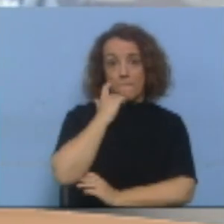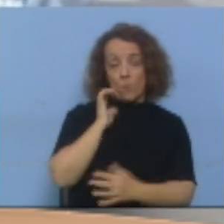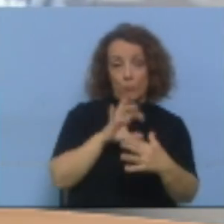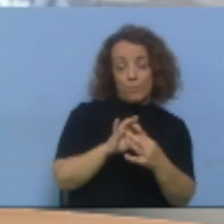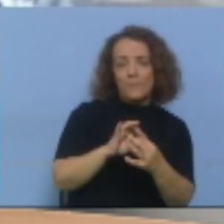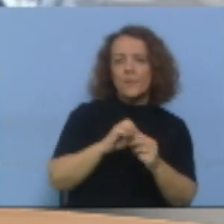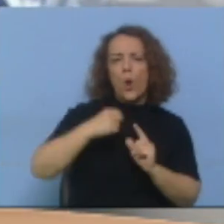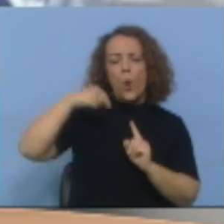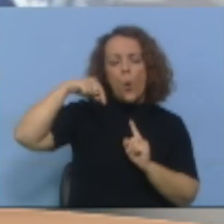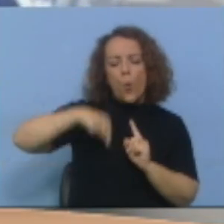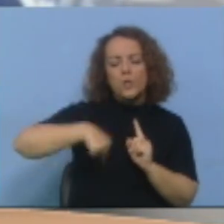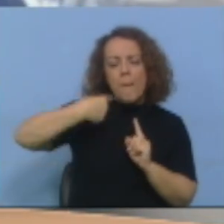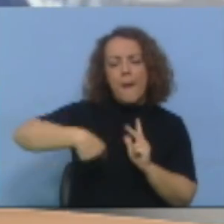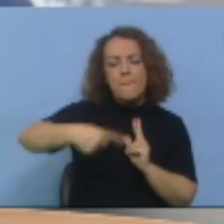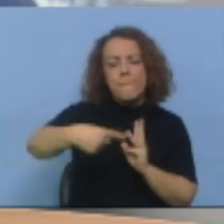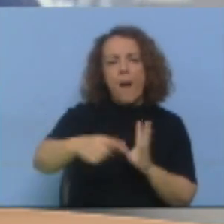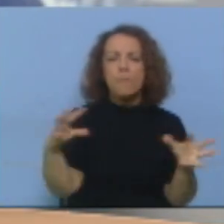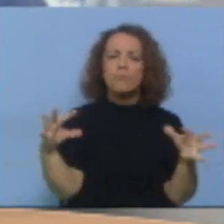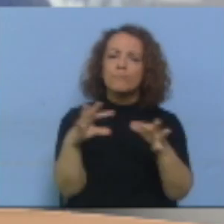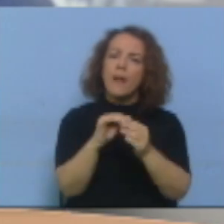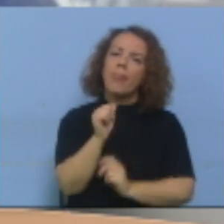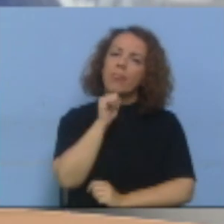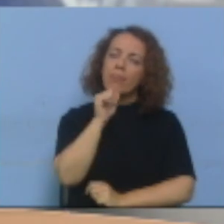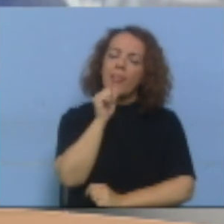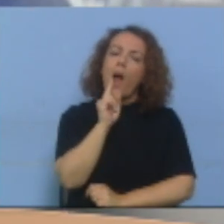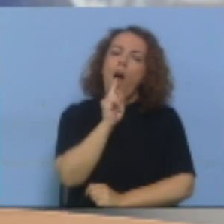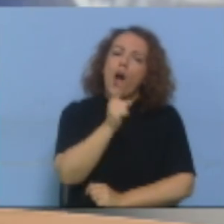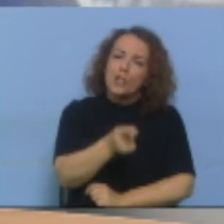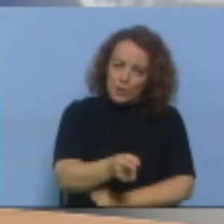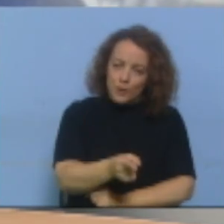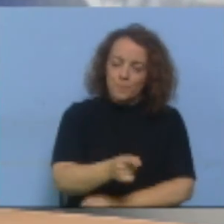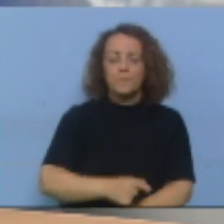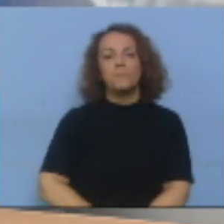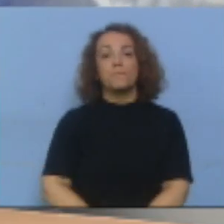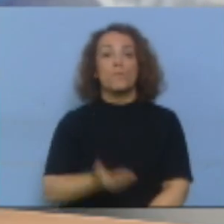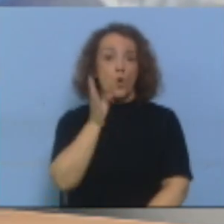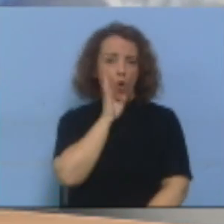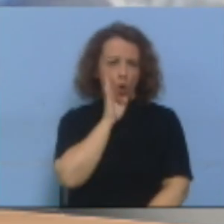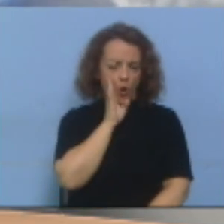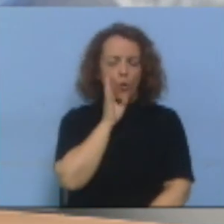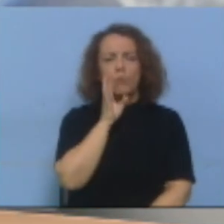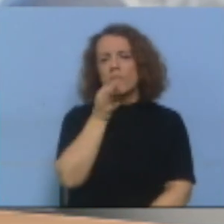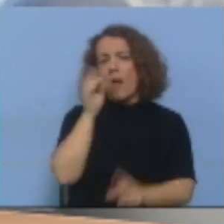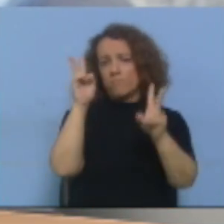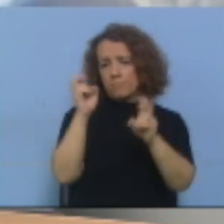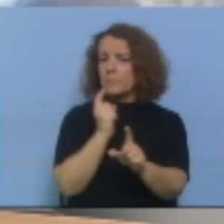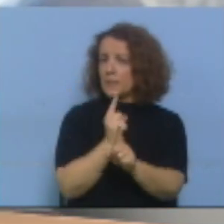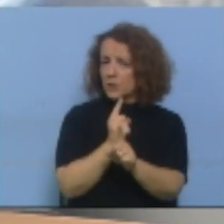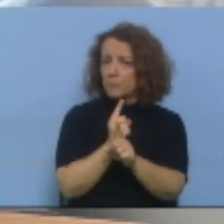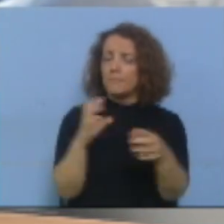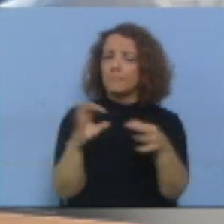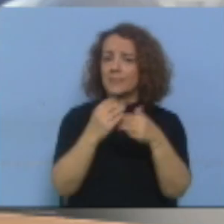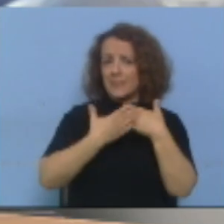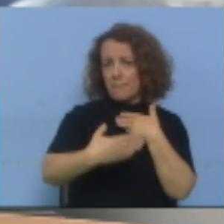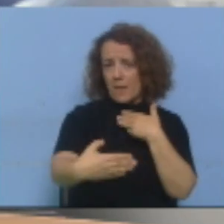a compõem, nas celebrações também que são propostas. Mais logo, falamos também sobre a Semana Santa